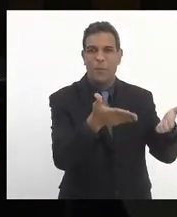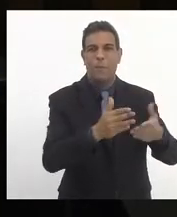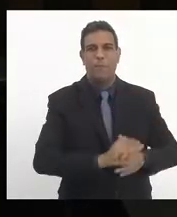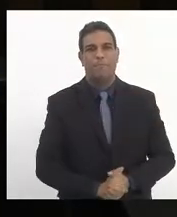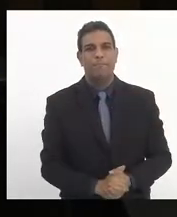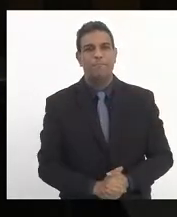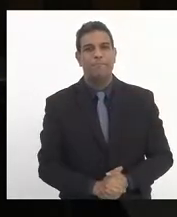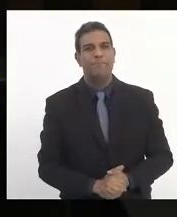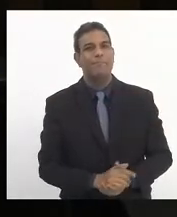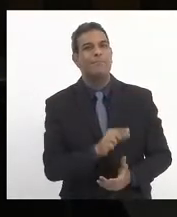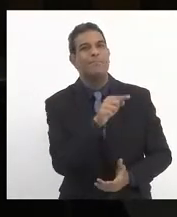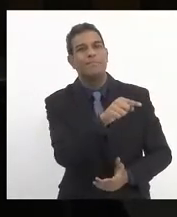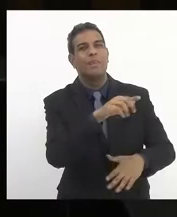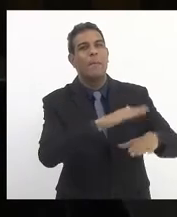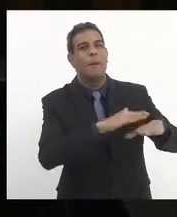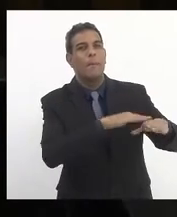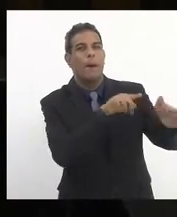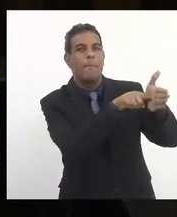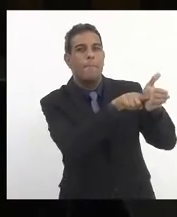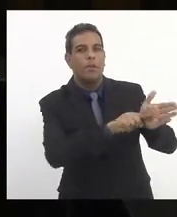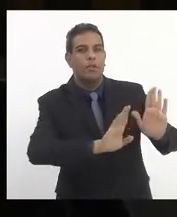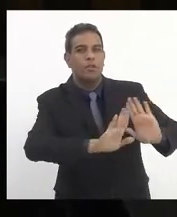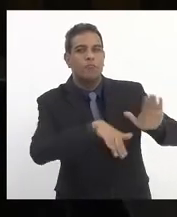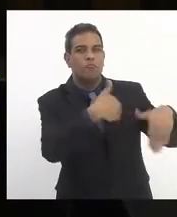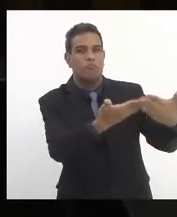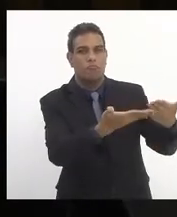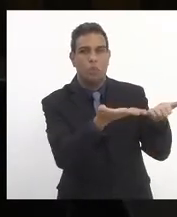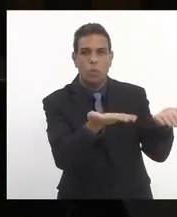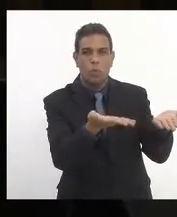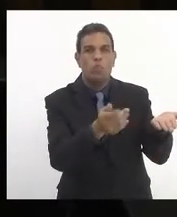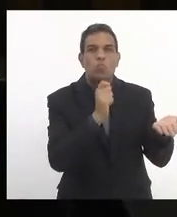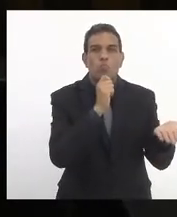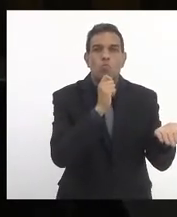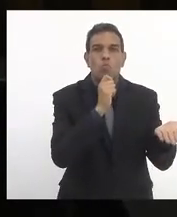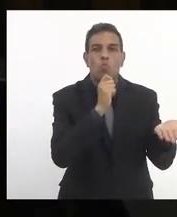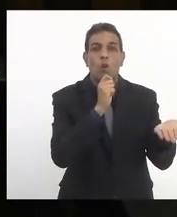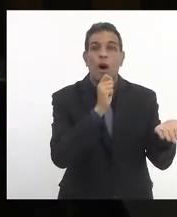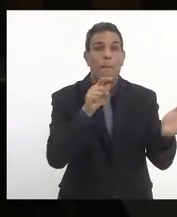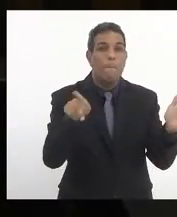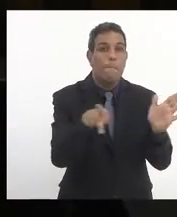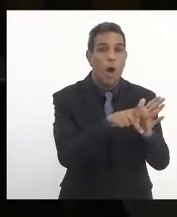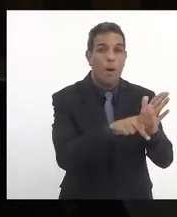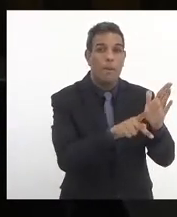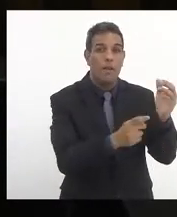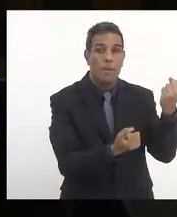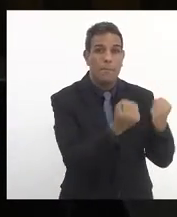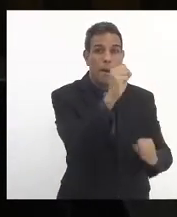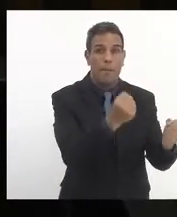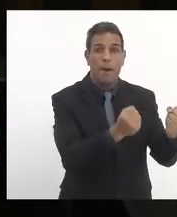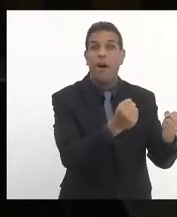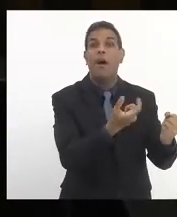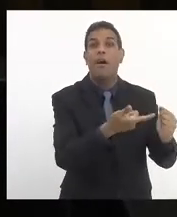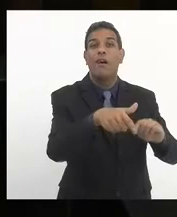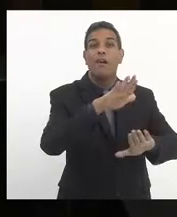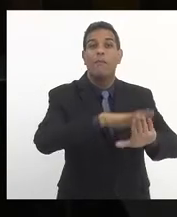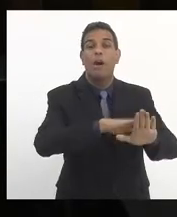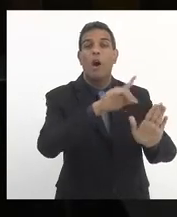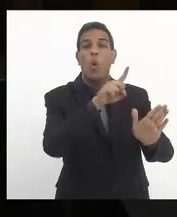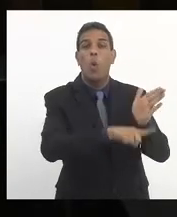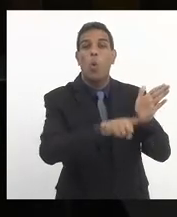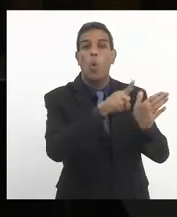em pesquisa e desenvolvimento, não é dinheiro da indústria petrolífera, porque é